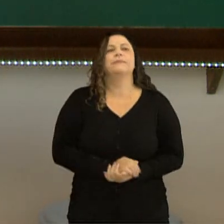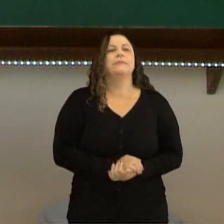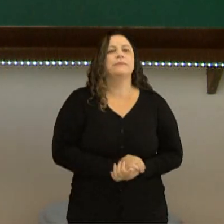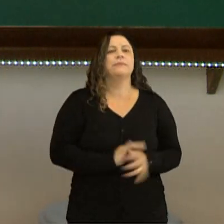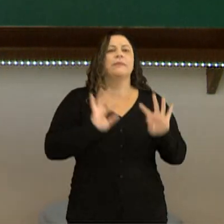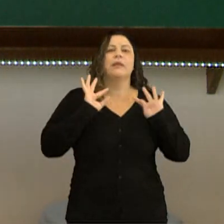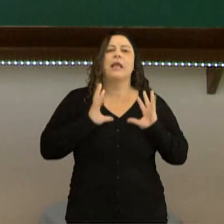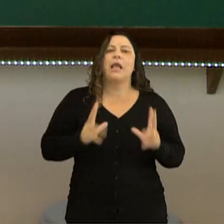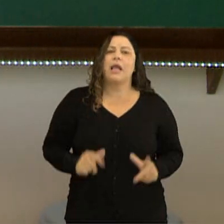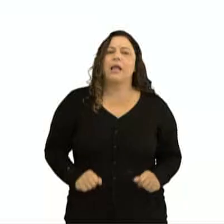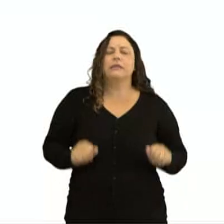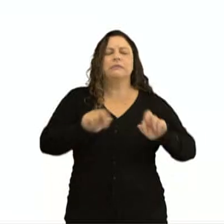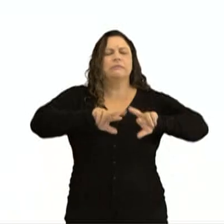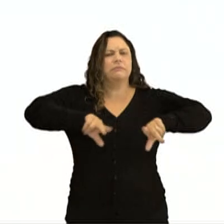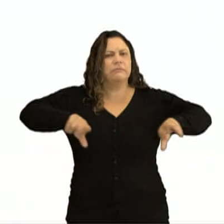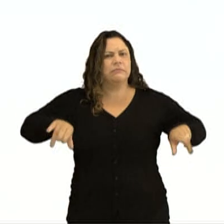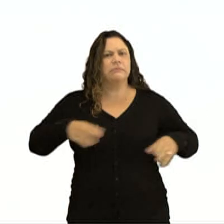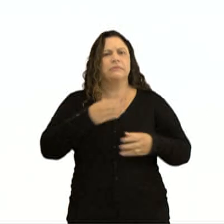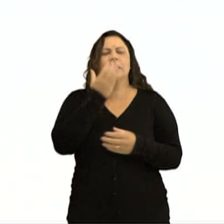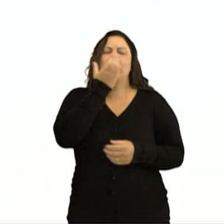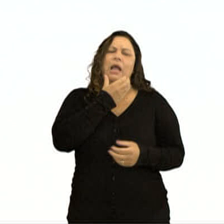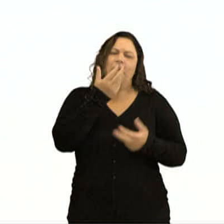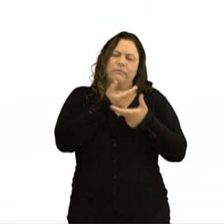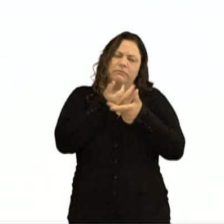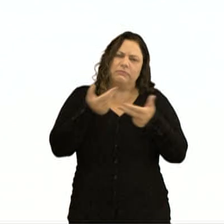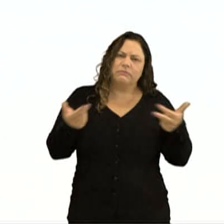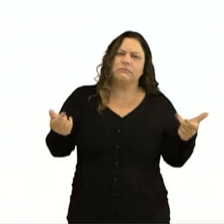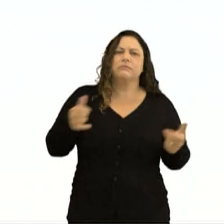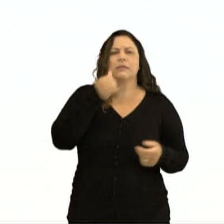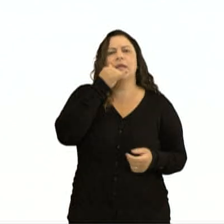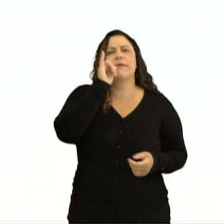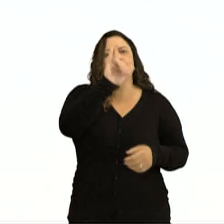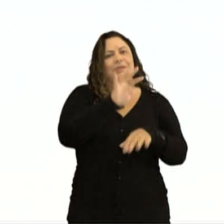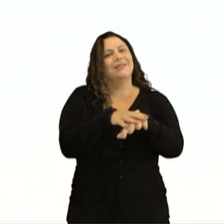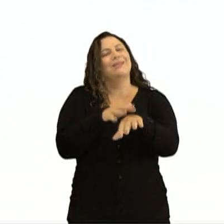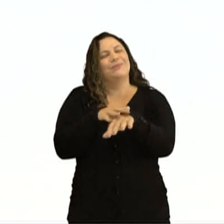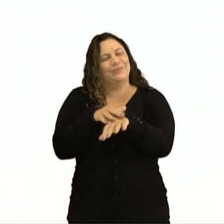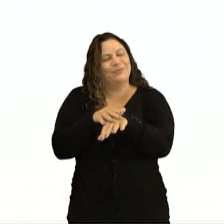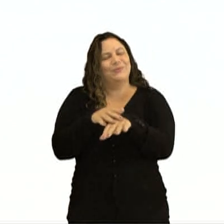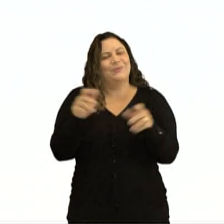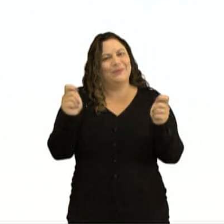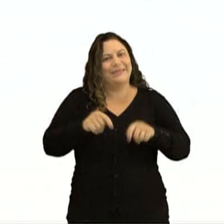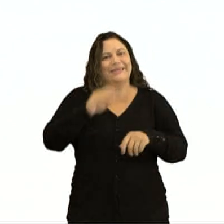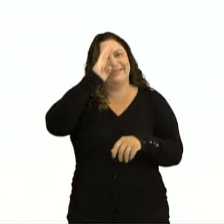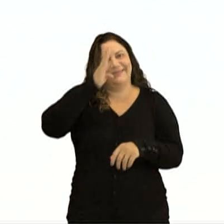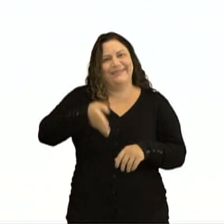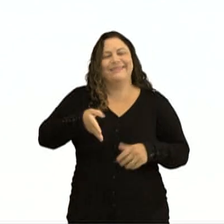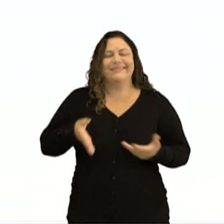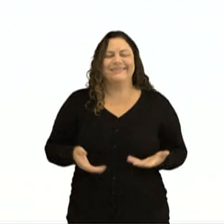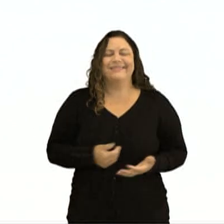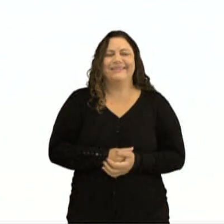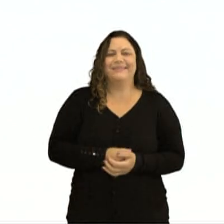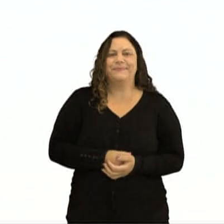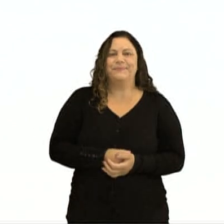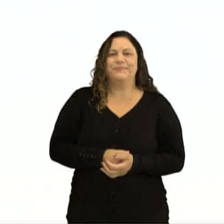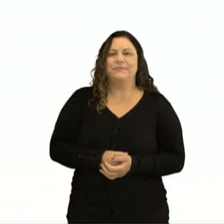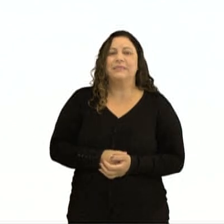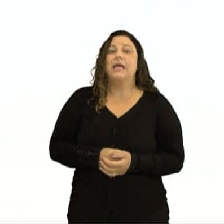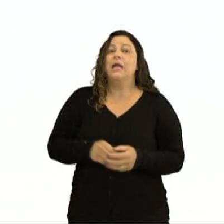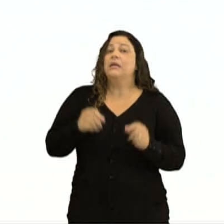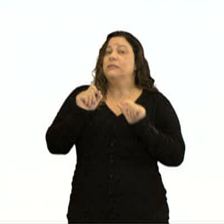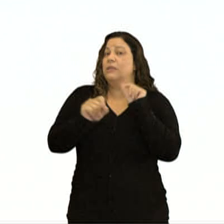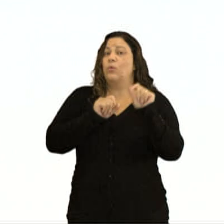Higienizar os alimentos evita doenças, exatamente. os principais veículos